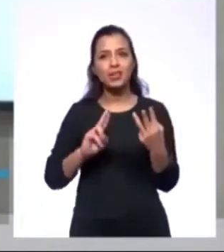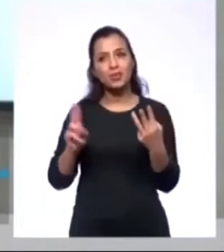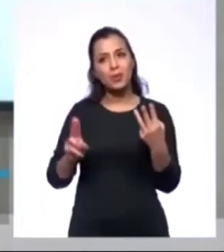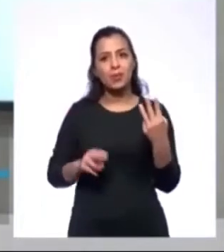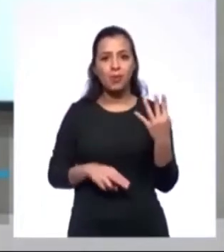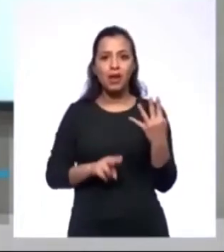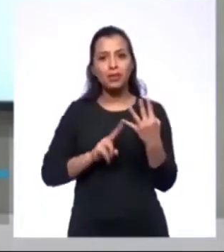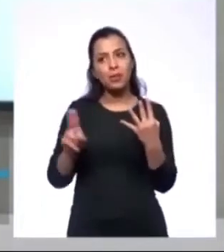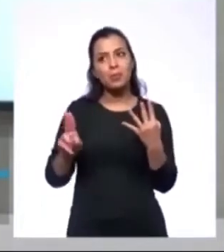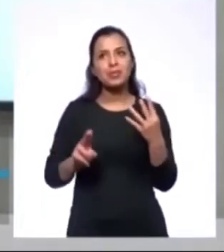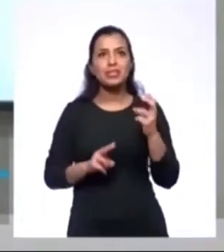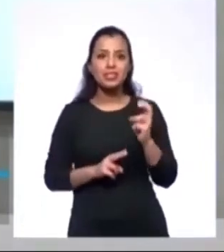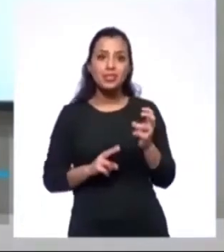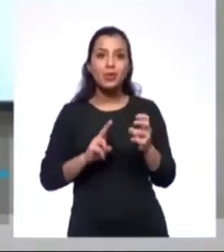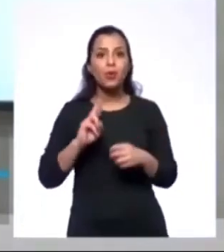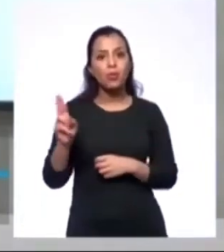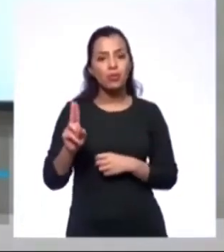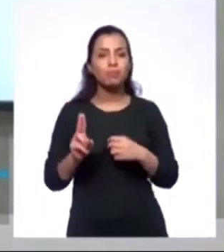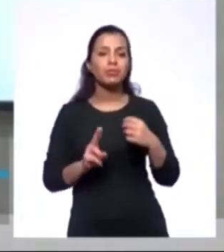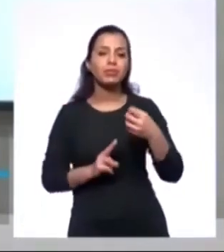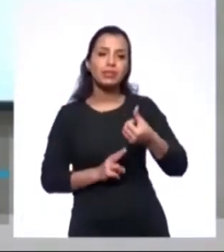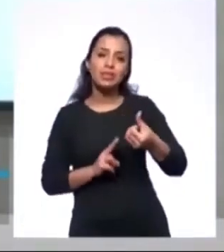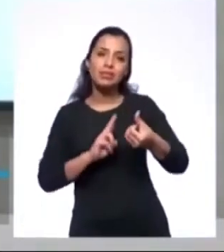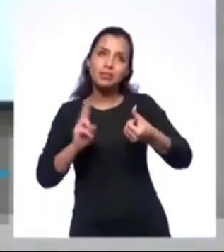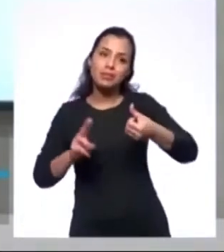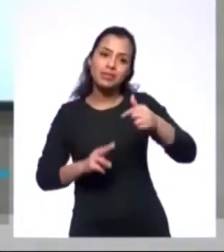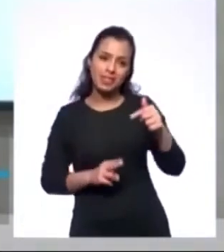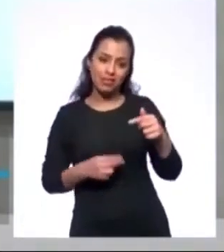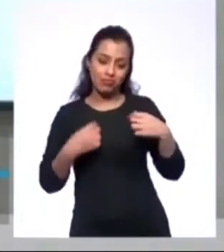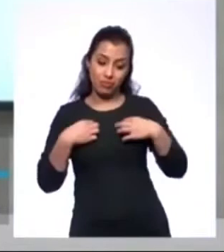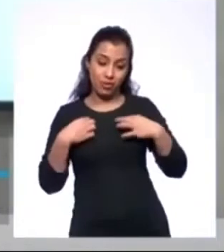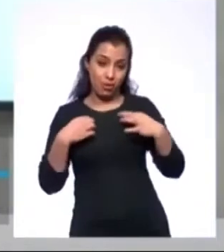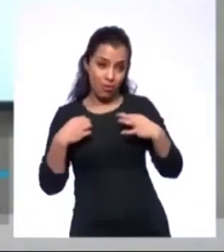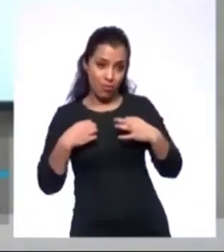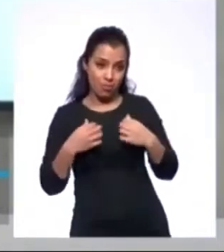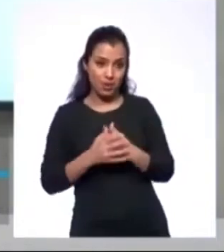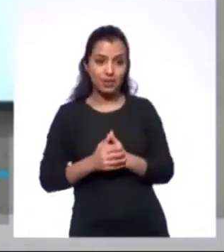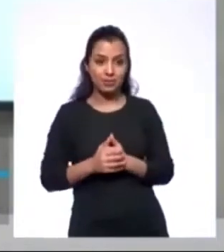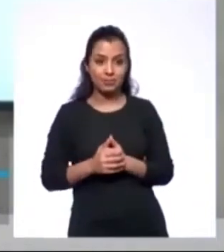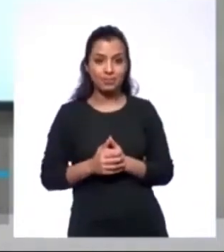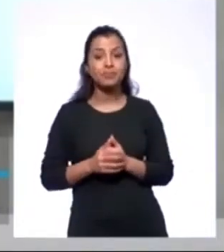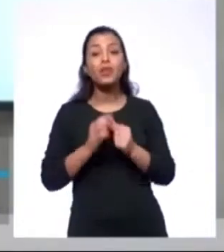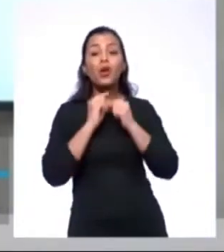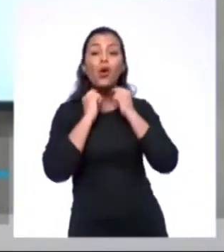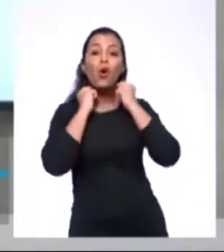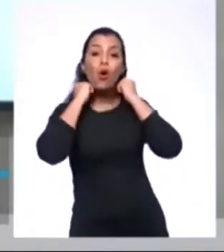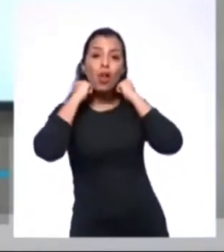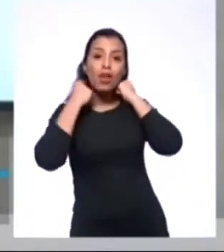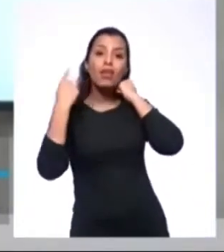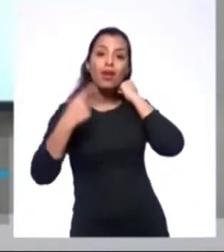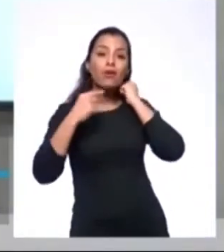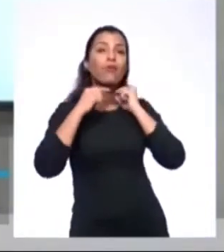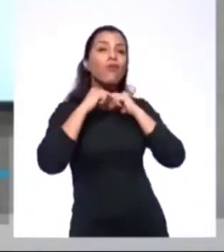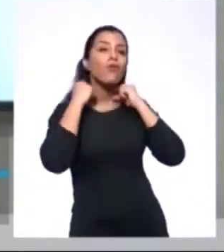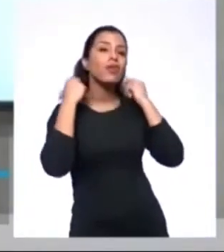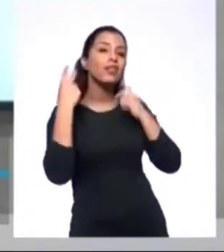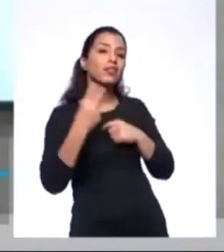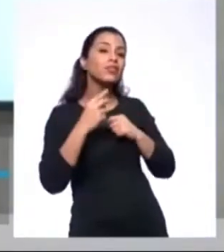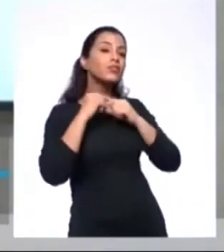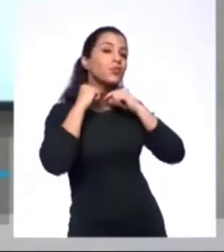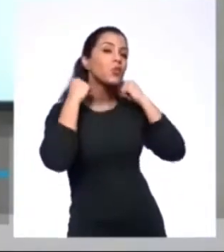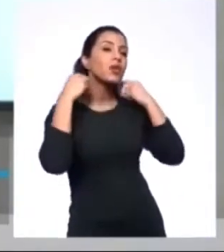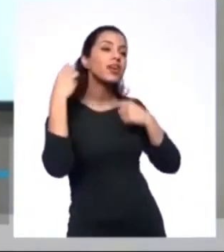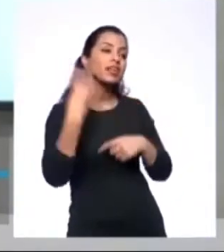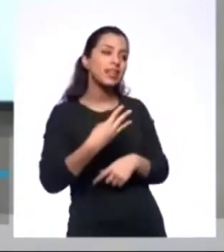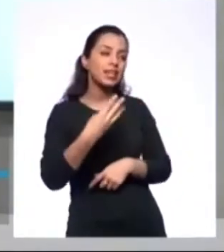Tá vendo Dá nome as roupas beleza e eu dei nonni as coleiras Olá coleira um coleira dois coleira